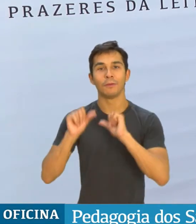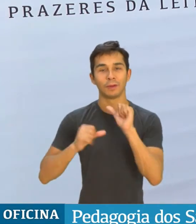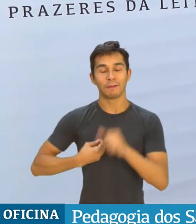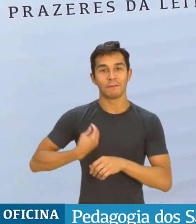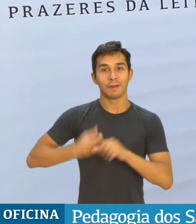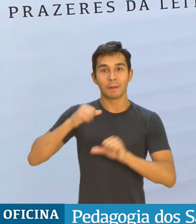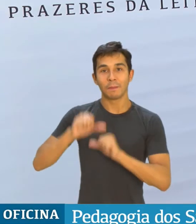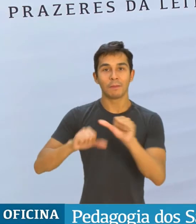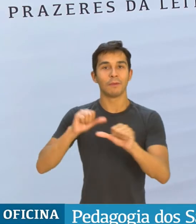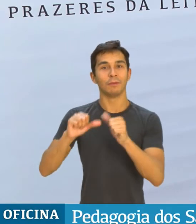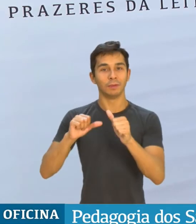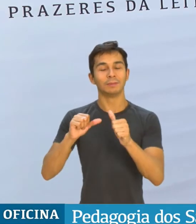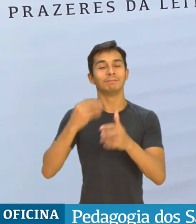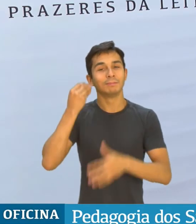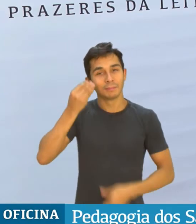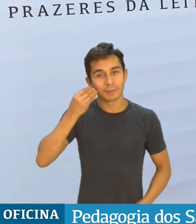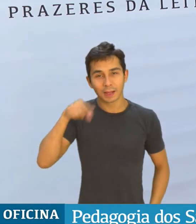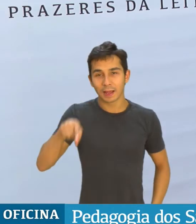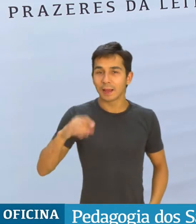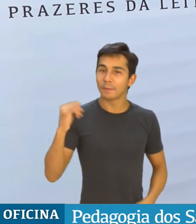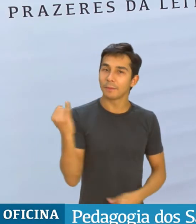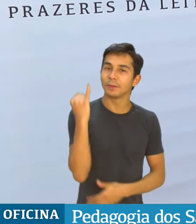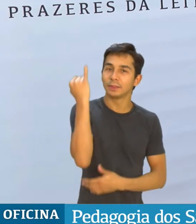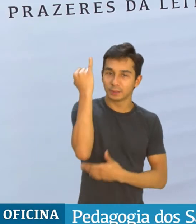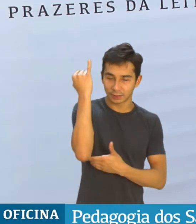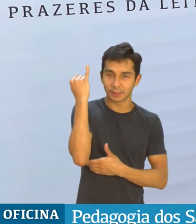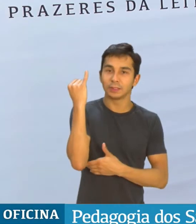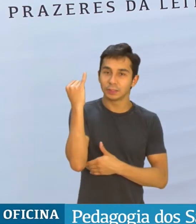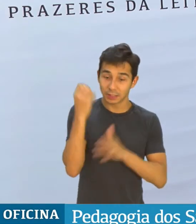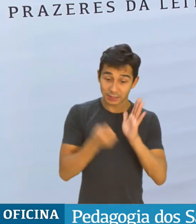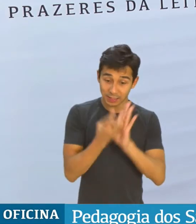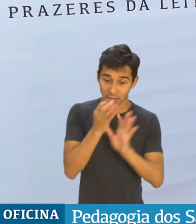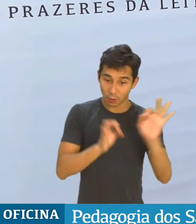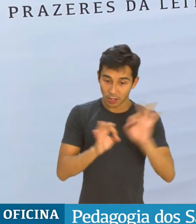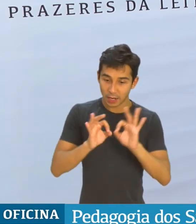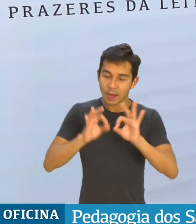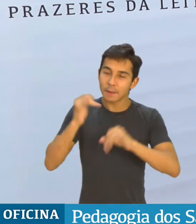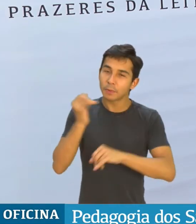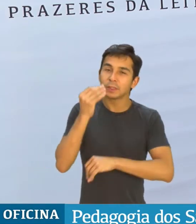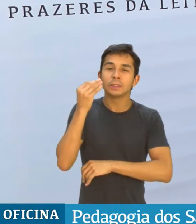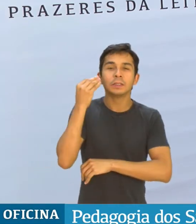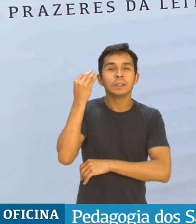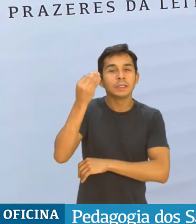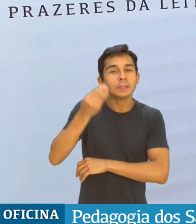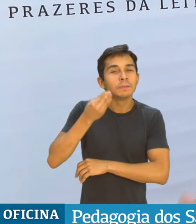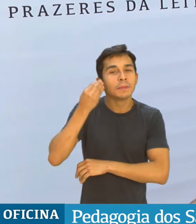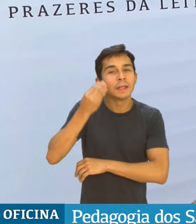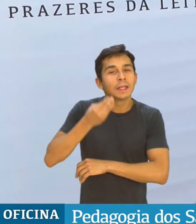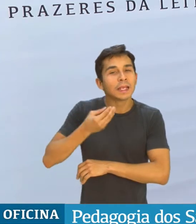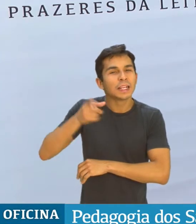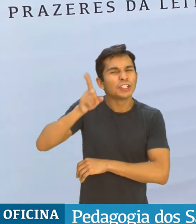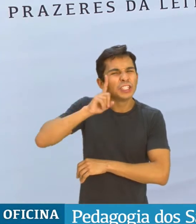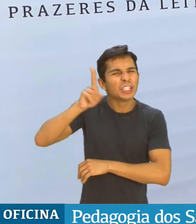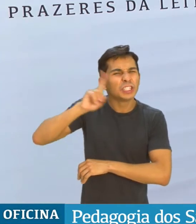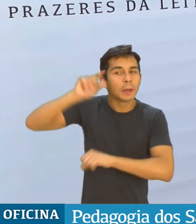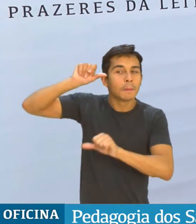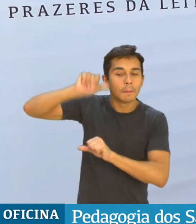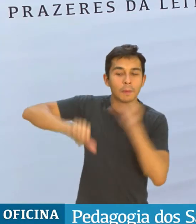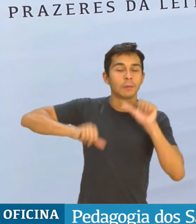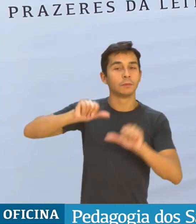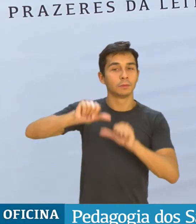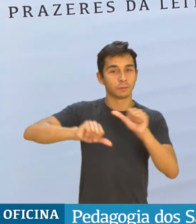E essa experiência ela é muito importante quando você organiza o sarau, né? Você ter essa quebra desse cotidiano, você ter essa